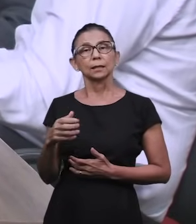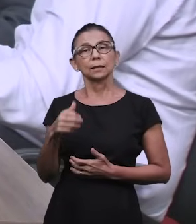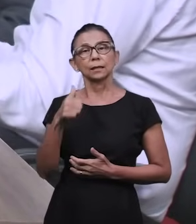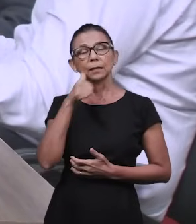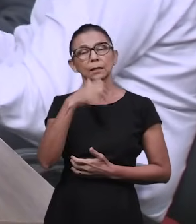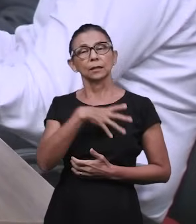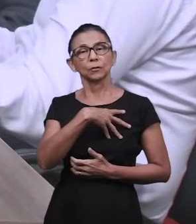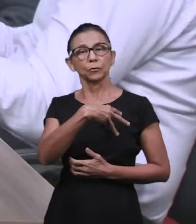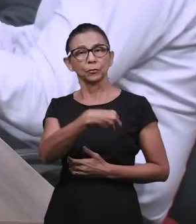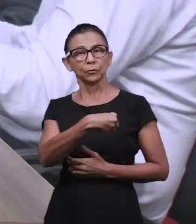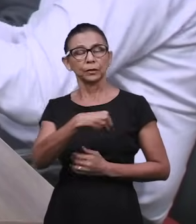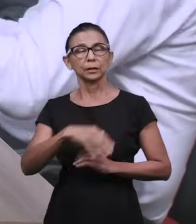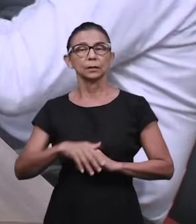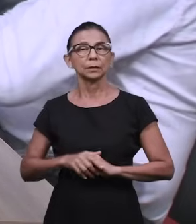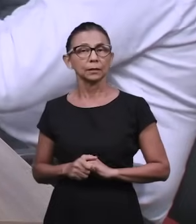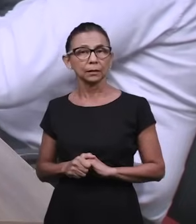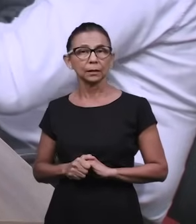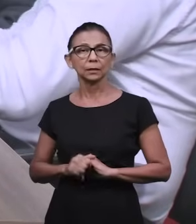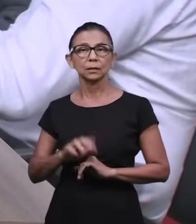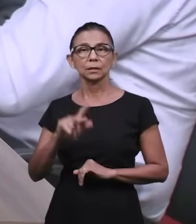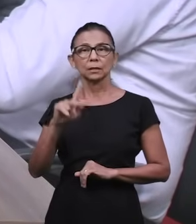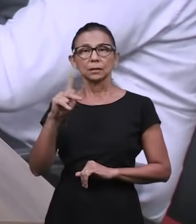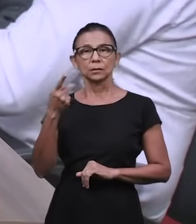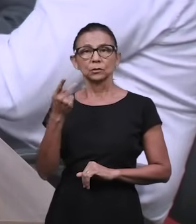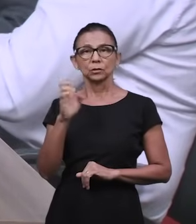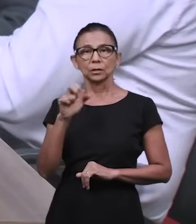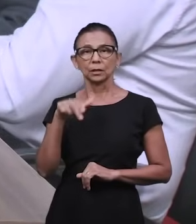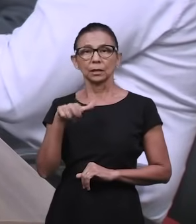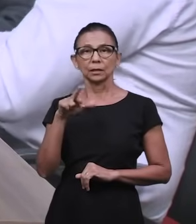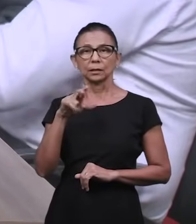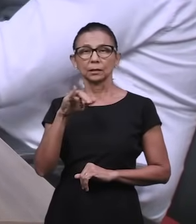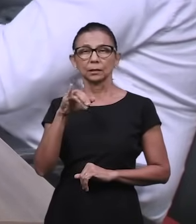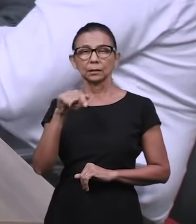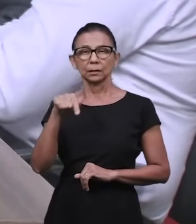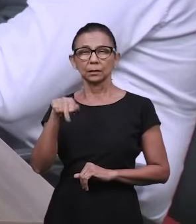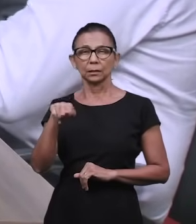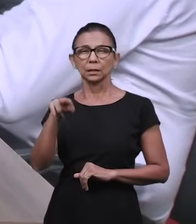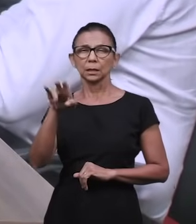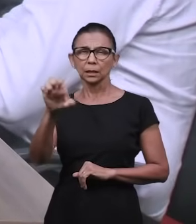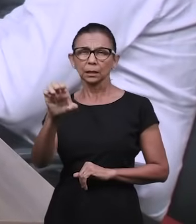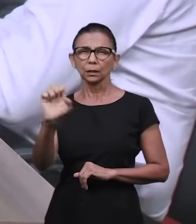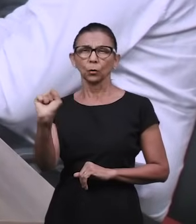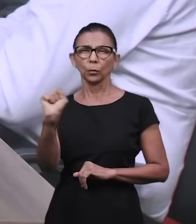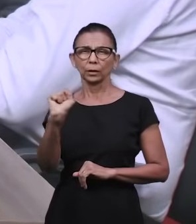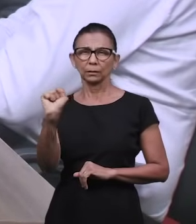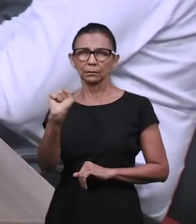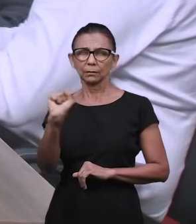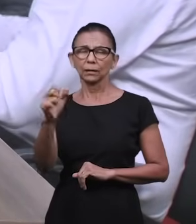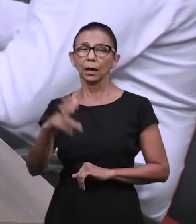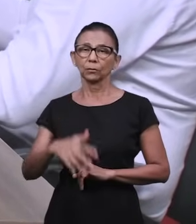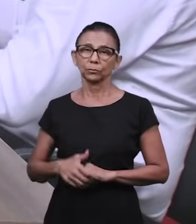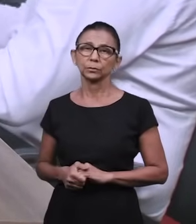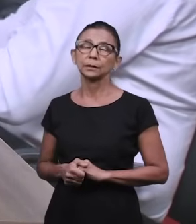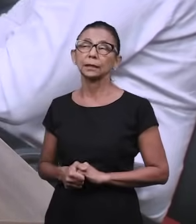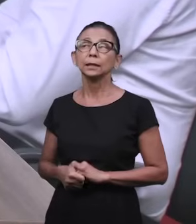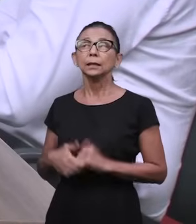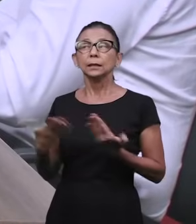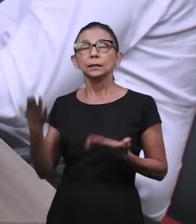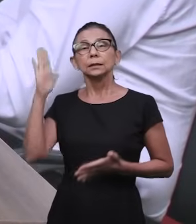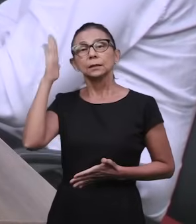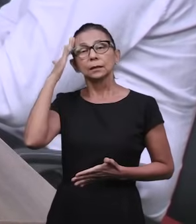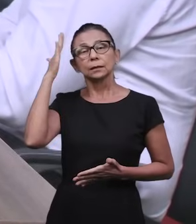da necessidade espiritual de uma reforma, o que até então na Inglaterra não havia acontecido. E